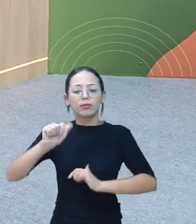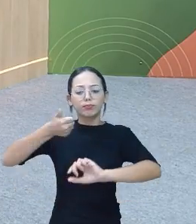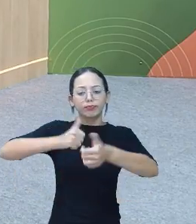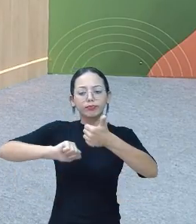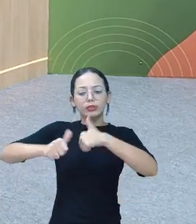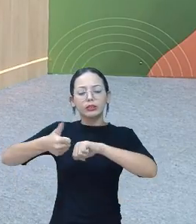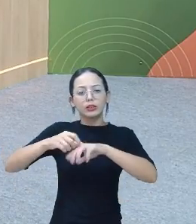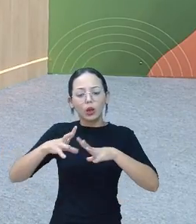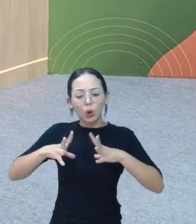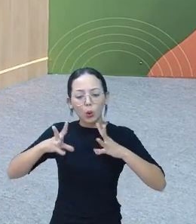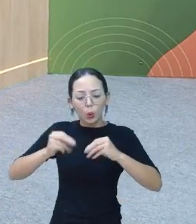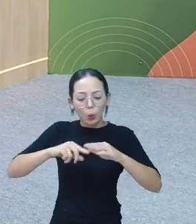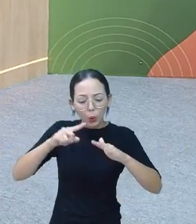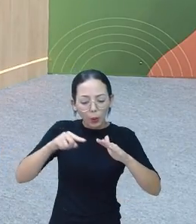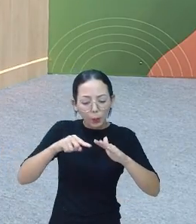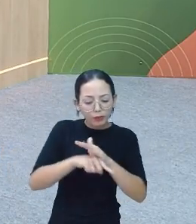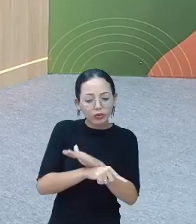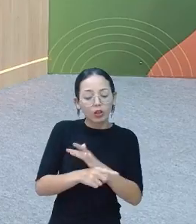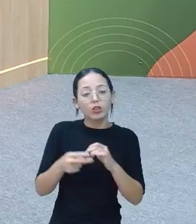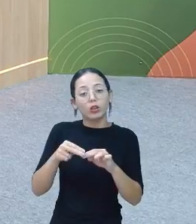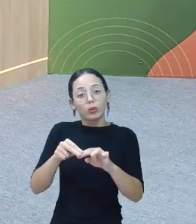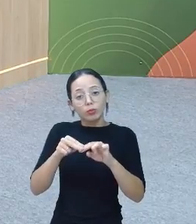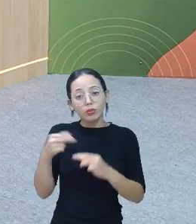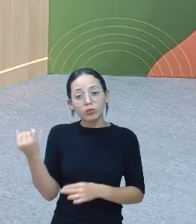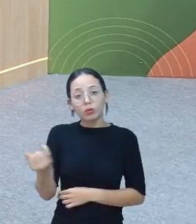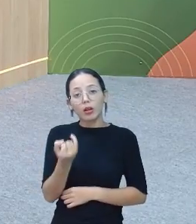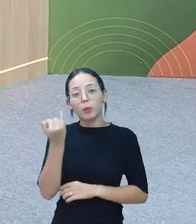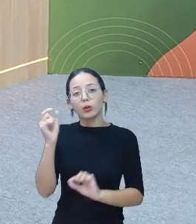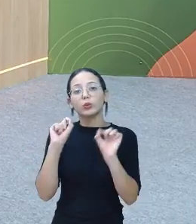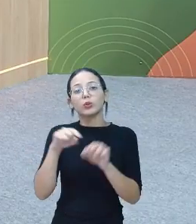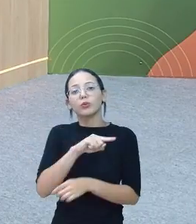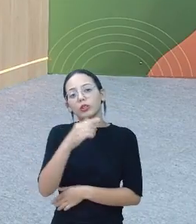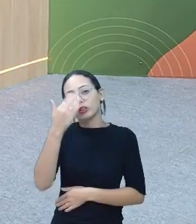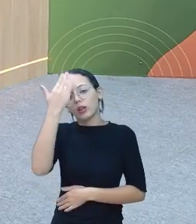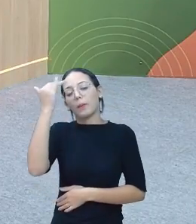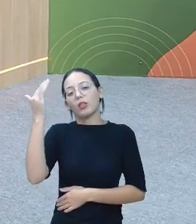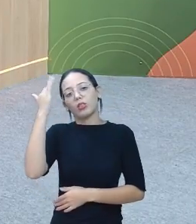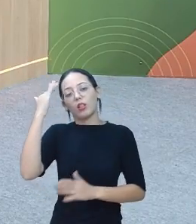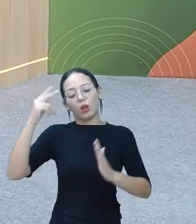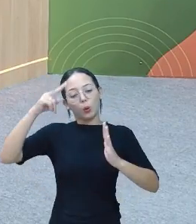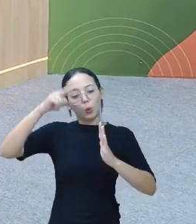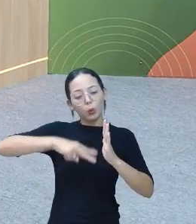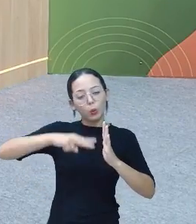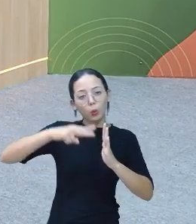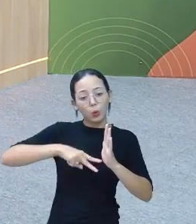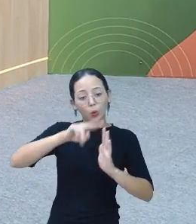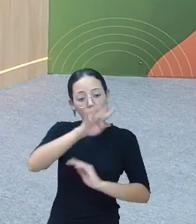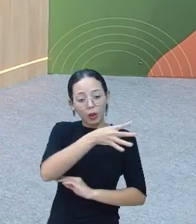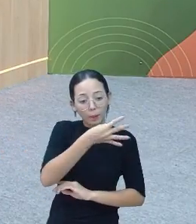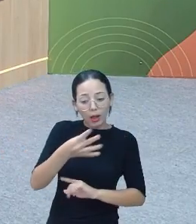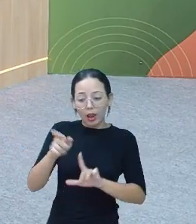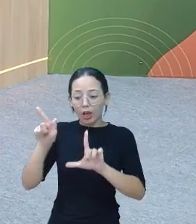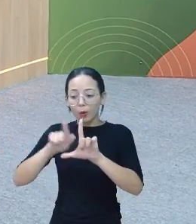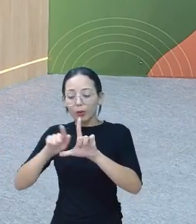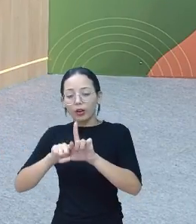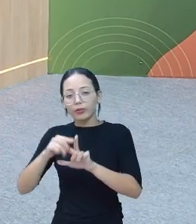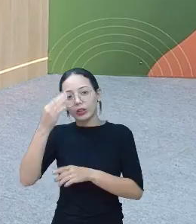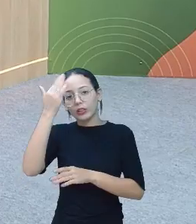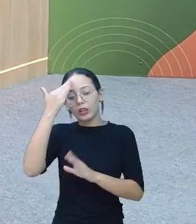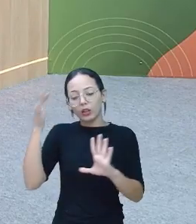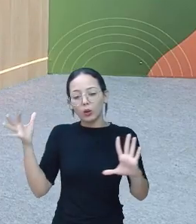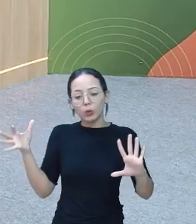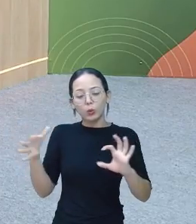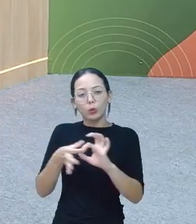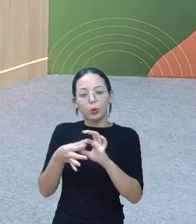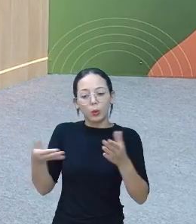mais apurada, tá certo? Então, por isso que é importante você saber ler, tanto no gráfico quanto na tabela, e saber fazer essa